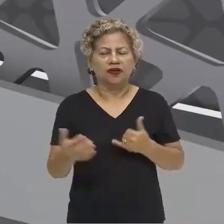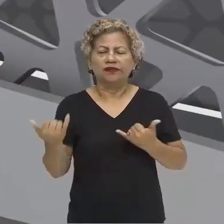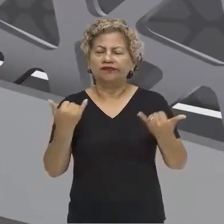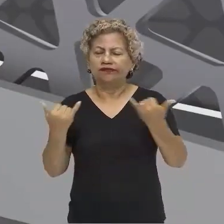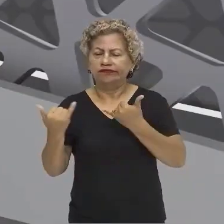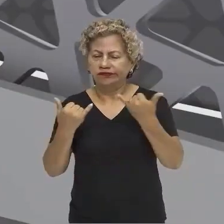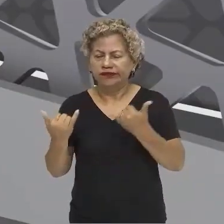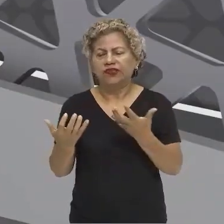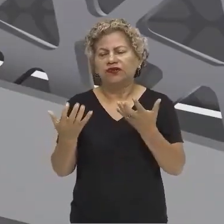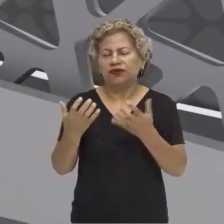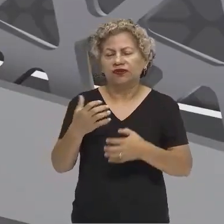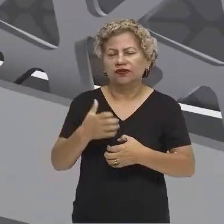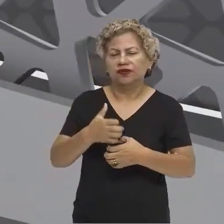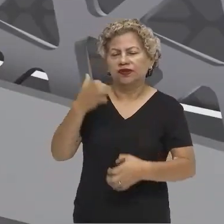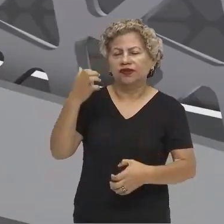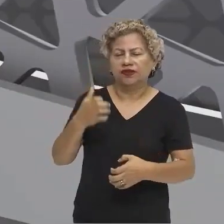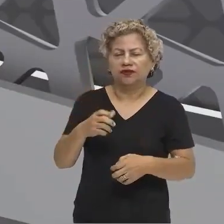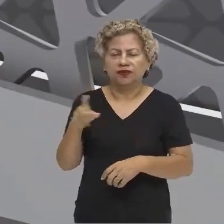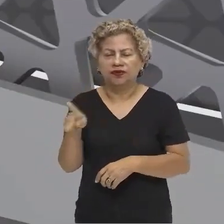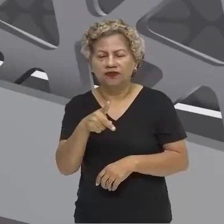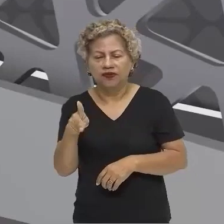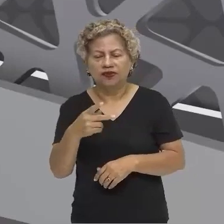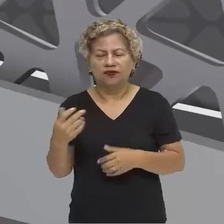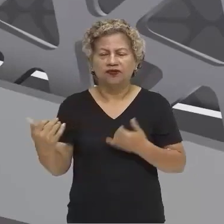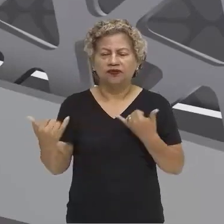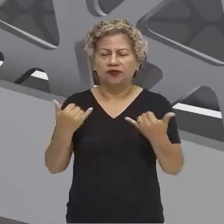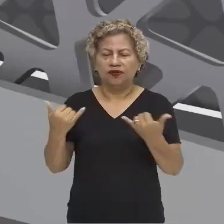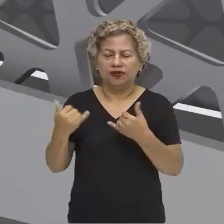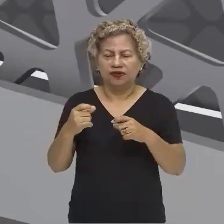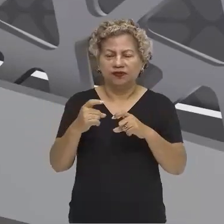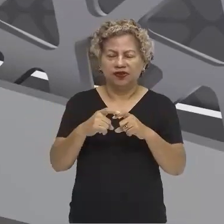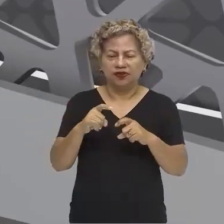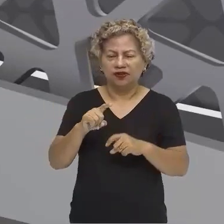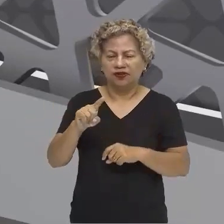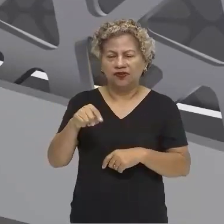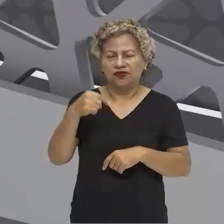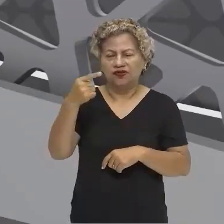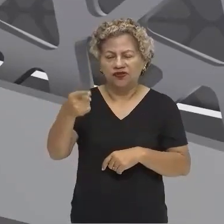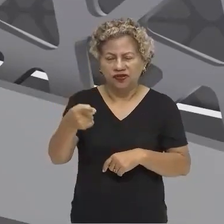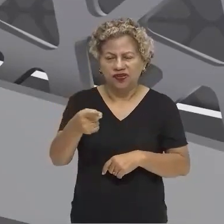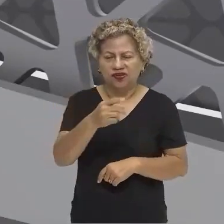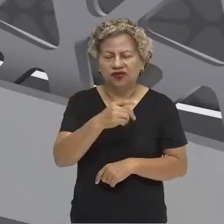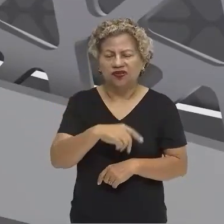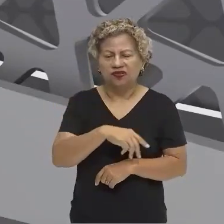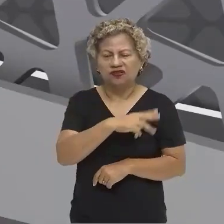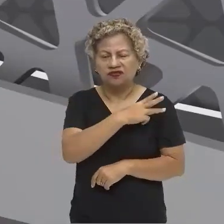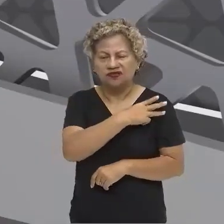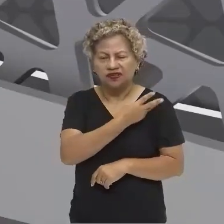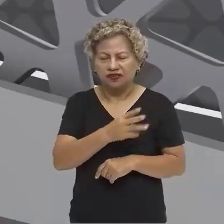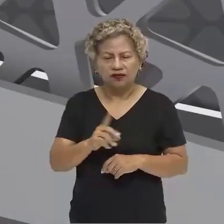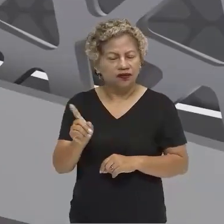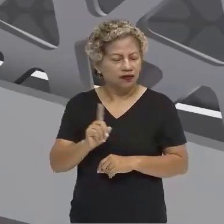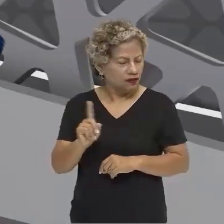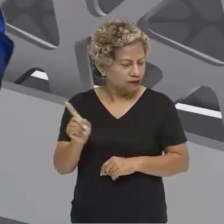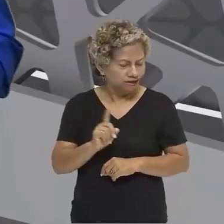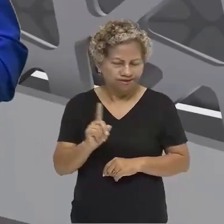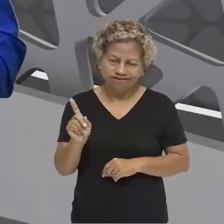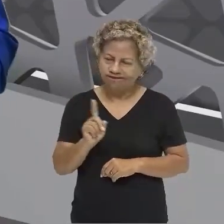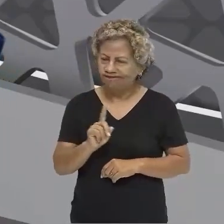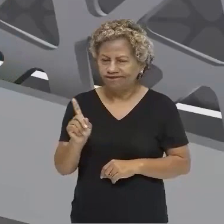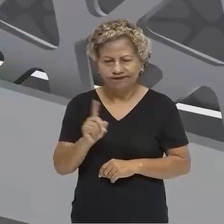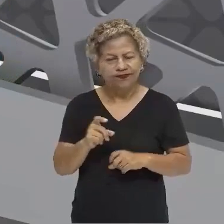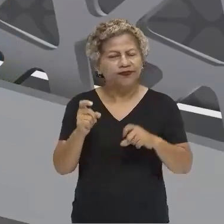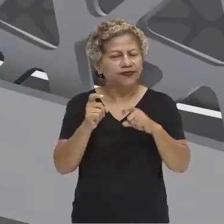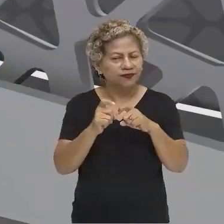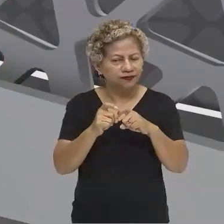engenharia, mas eu vou começar a estudar só no 3º ano. Meu querido, a pessoa que vai fazer